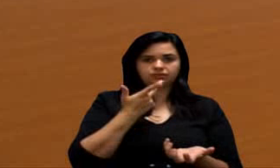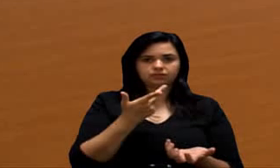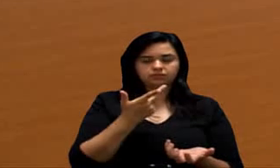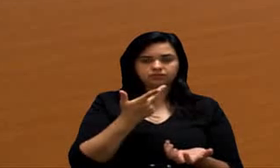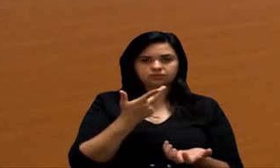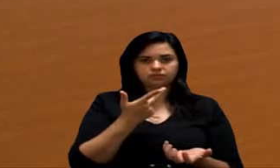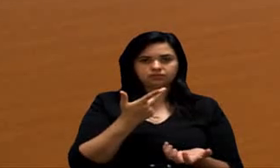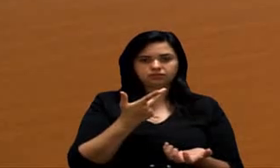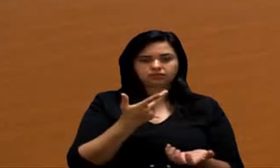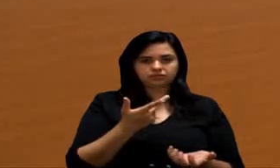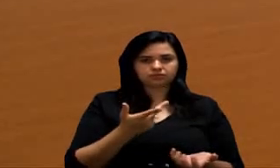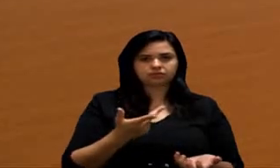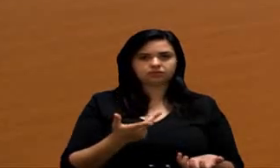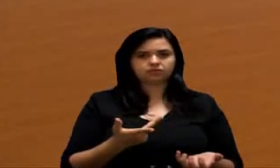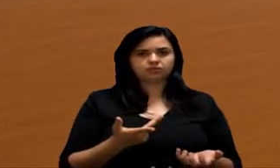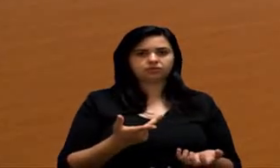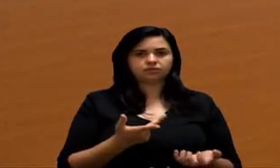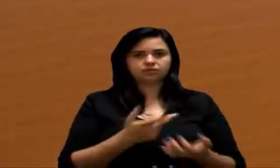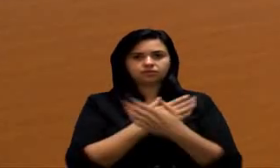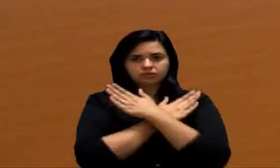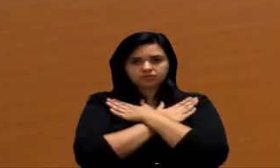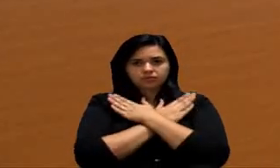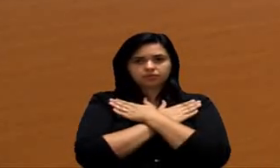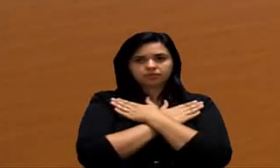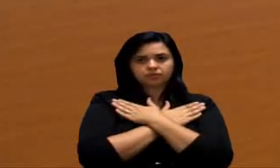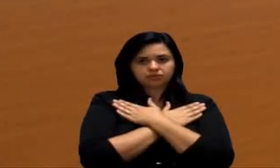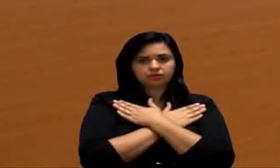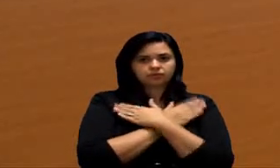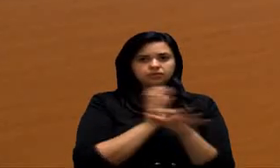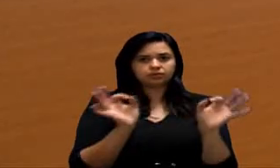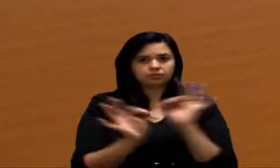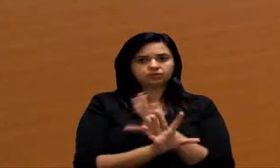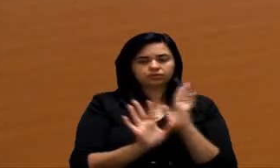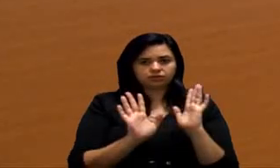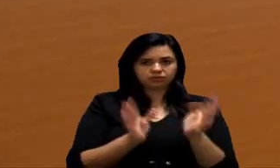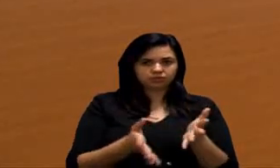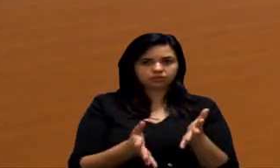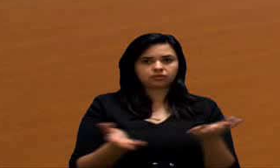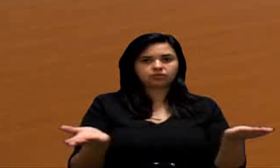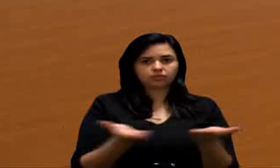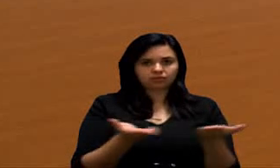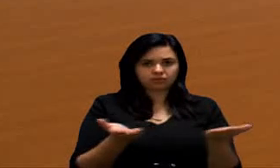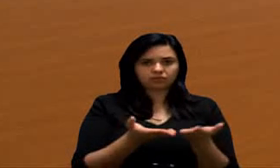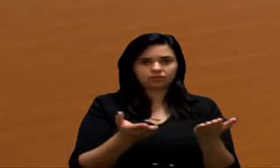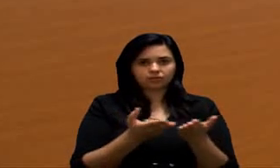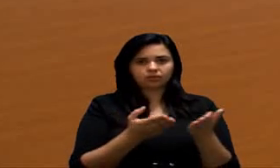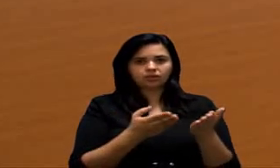Cemitério já... Tá frio, já frio, foi, frio, já foi aprovado. Esse é do odontológico.